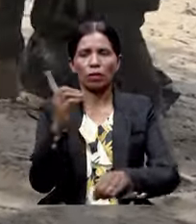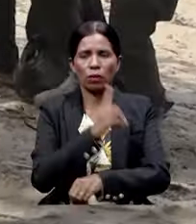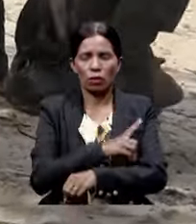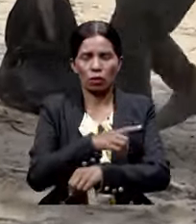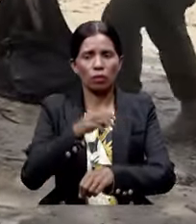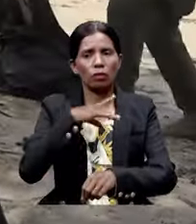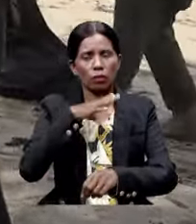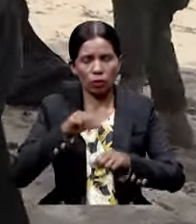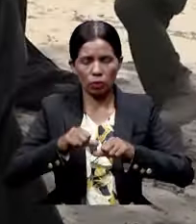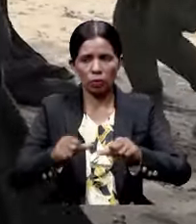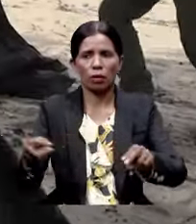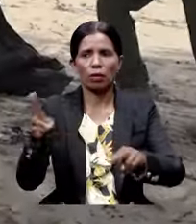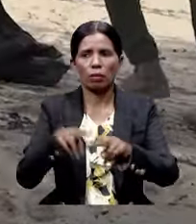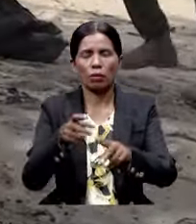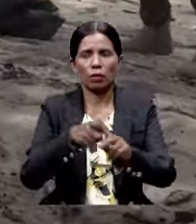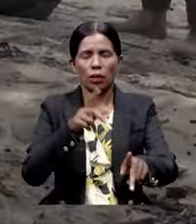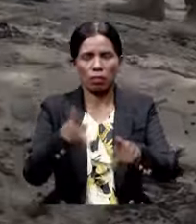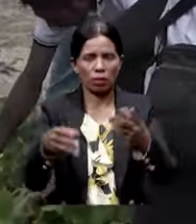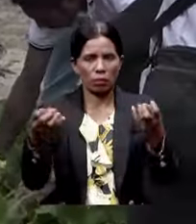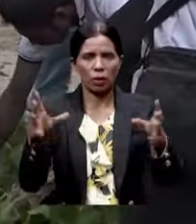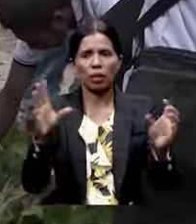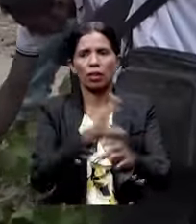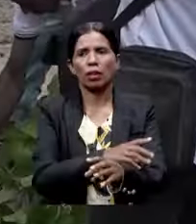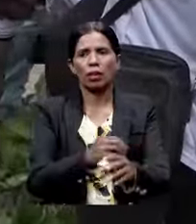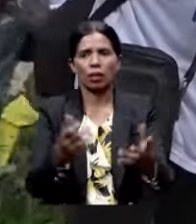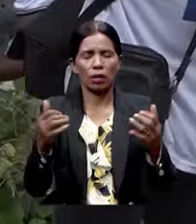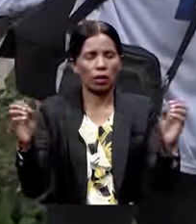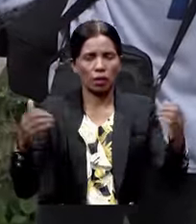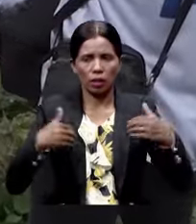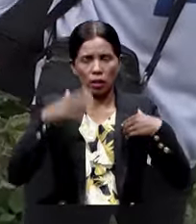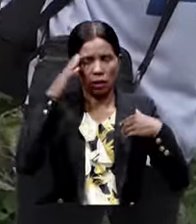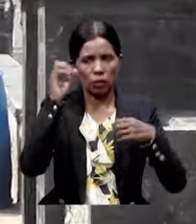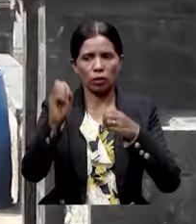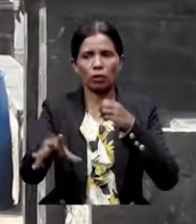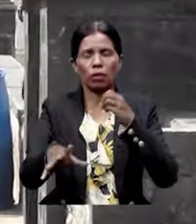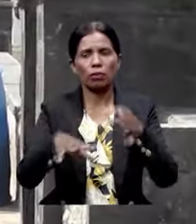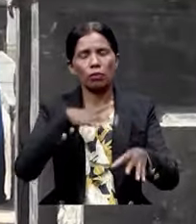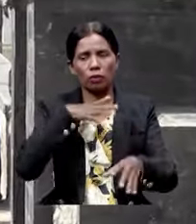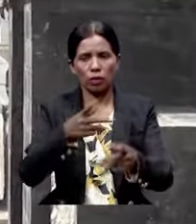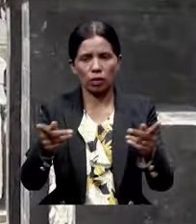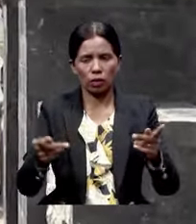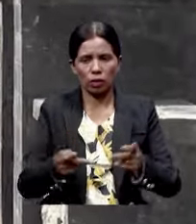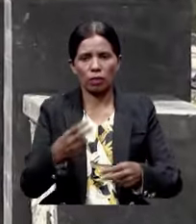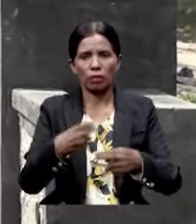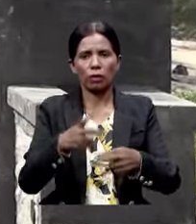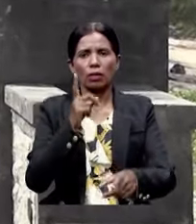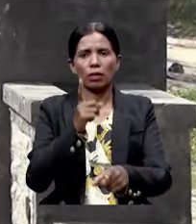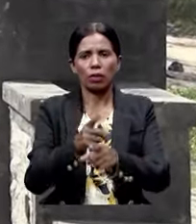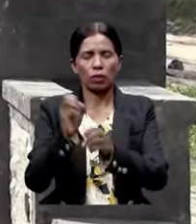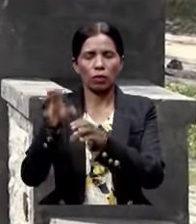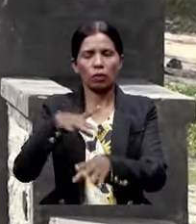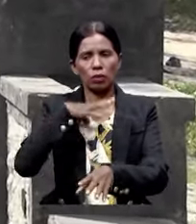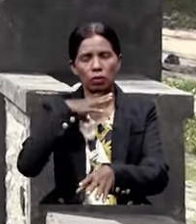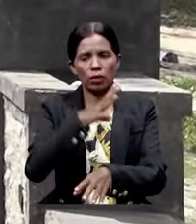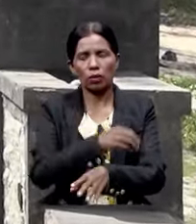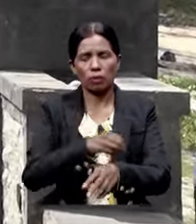lisu continua aumenta causa husi sidadam barak nebe ladau ke konsensi atau soe lisu ia fating. Pior lutang soe lisu bavaleta,